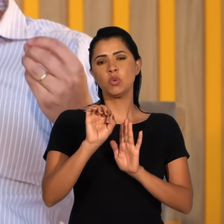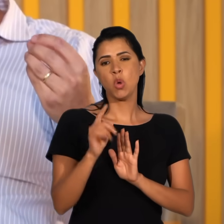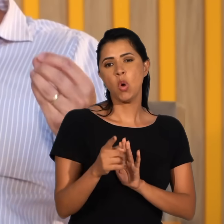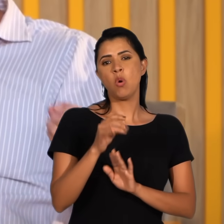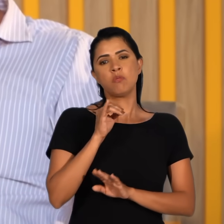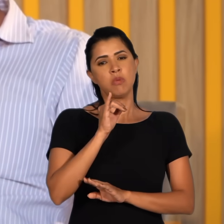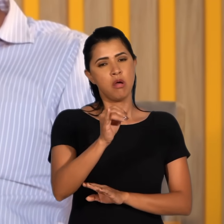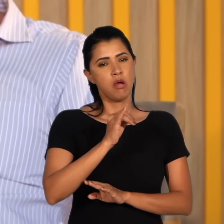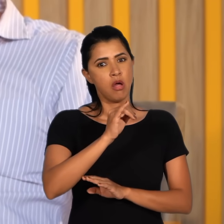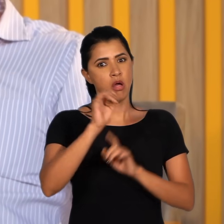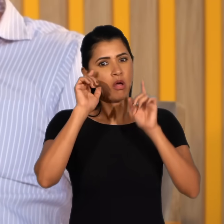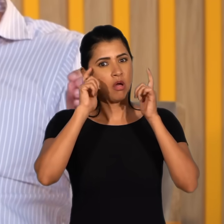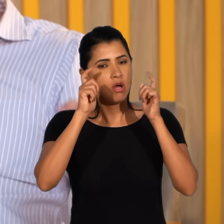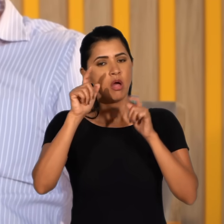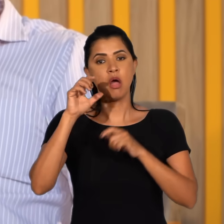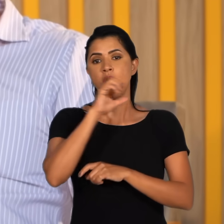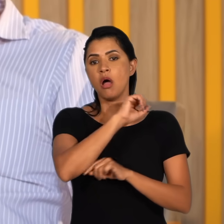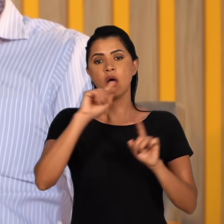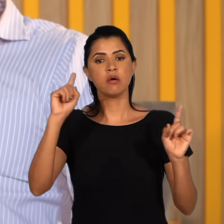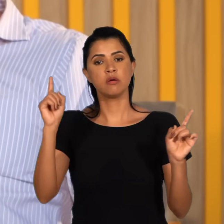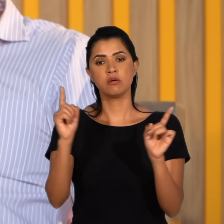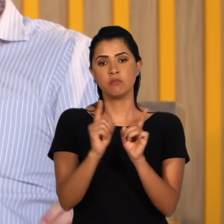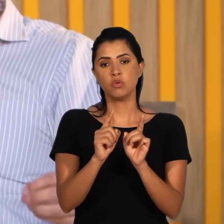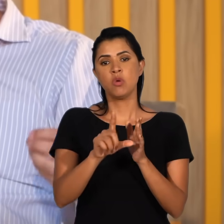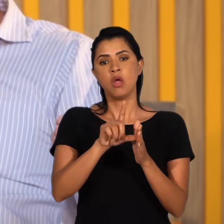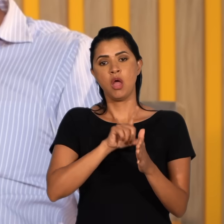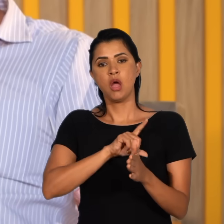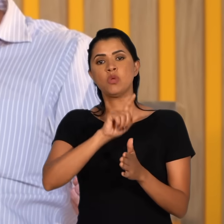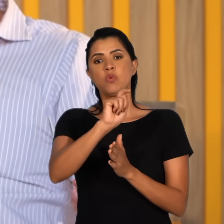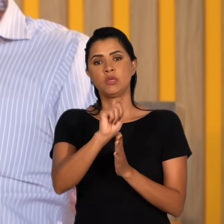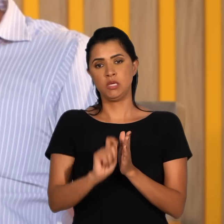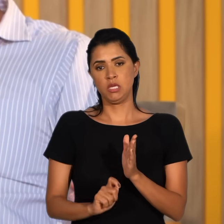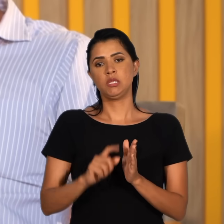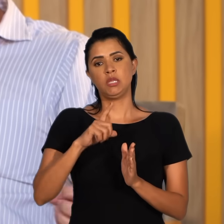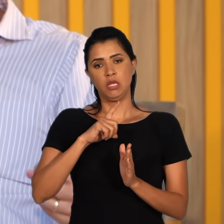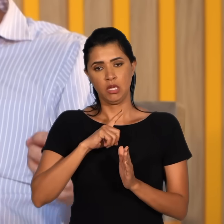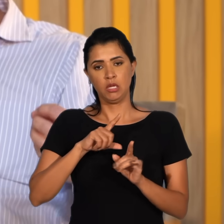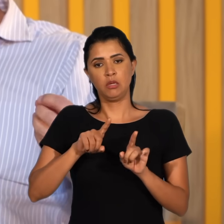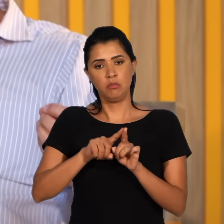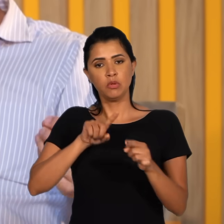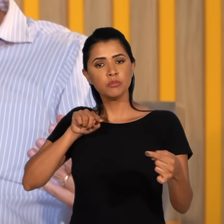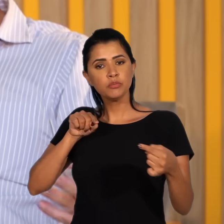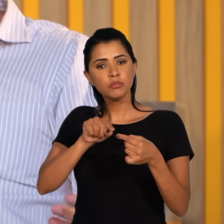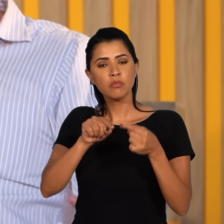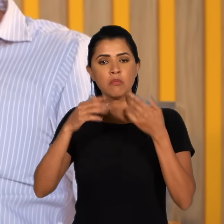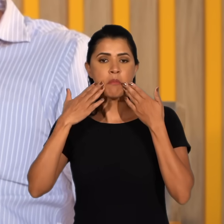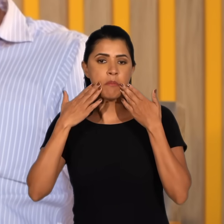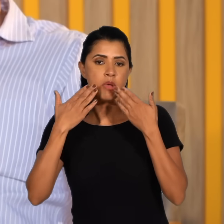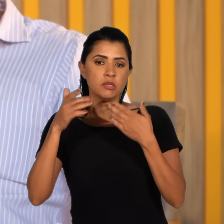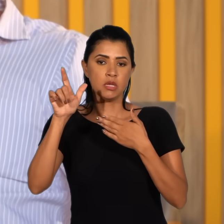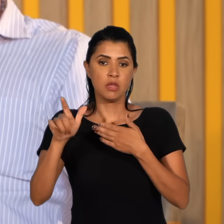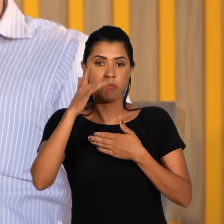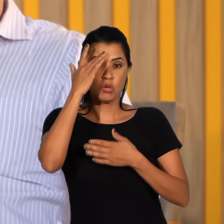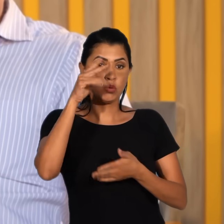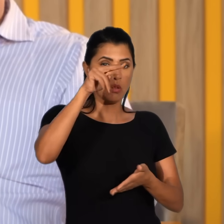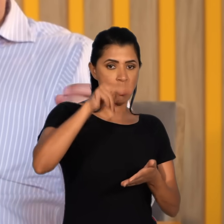ou uma advertência geralmente breve que antecede a uma obra escrita e que tem como objetivo apresentar ao